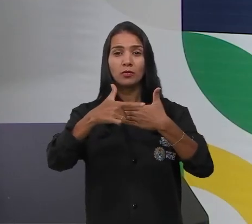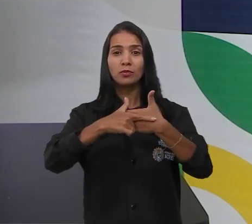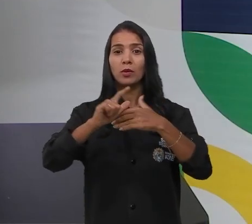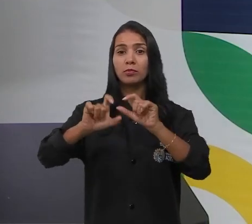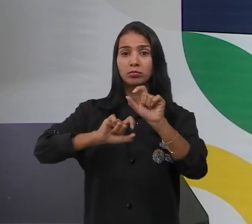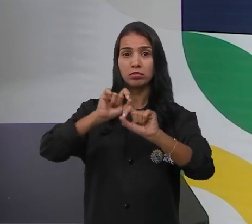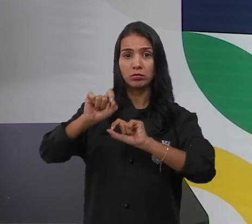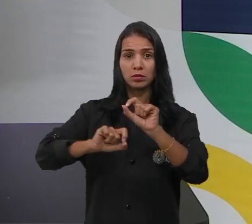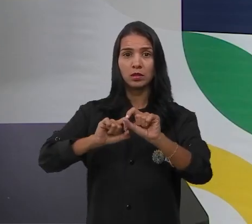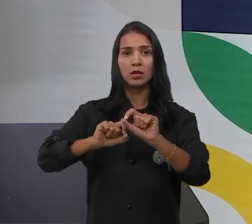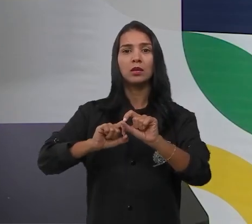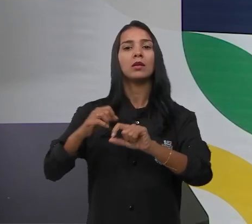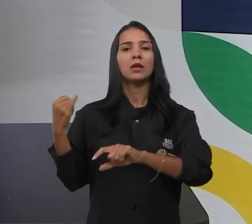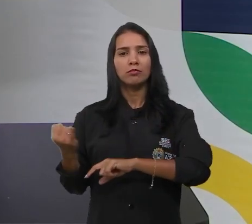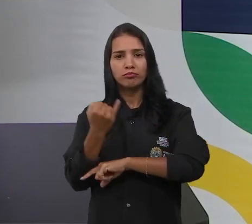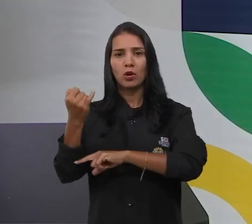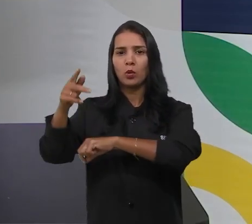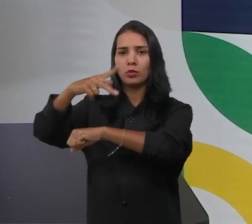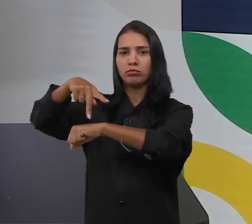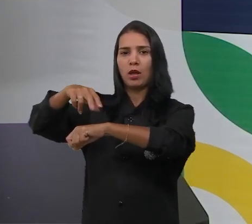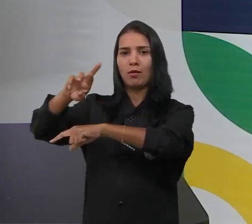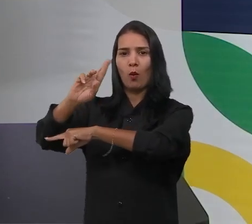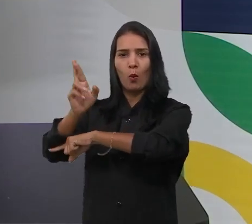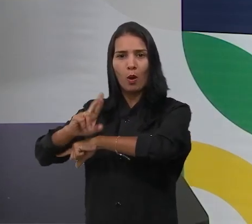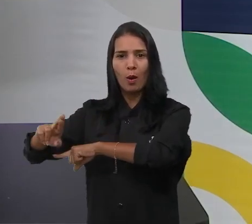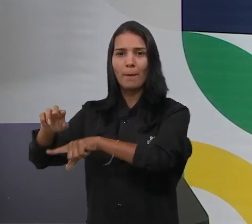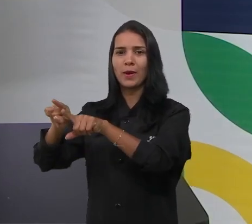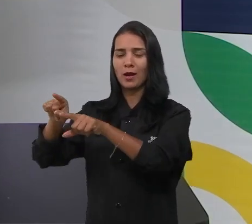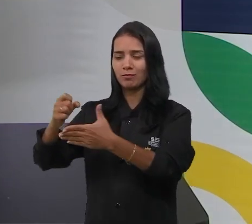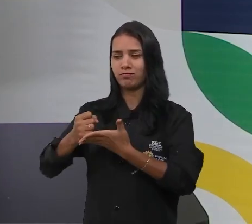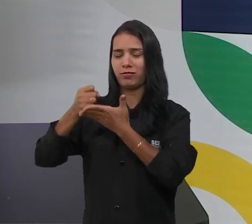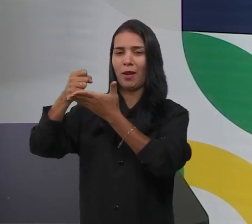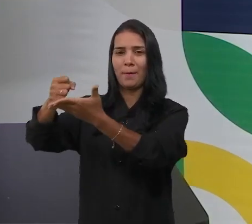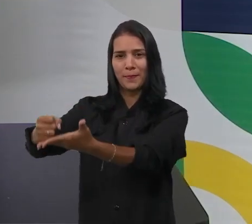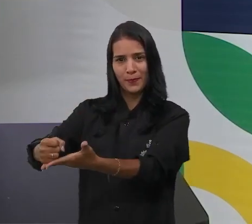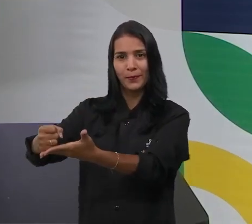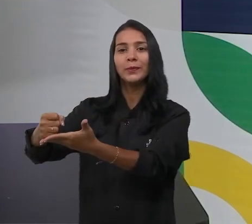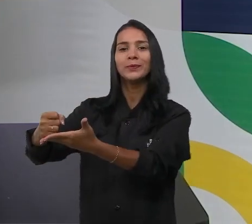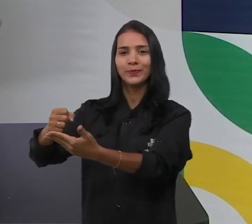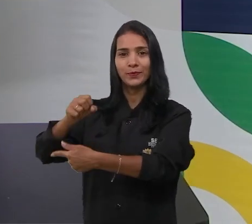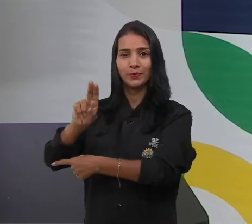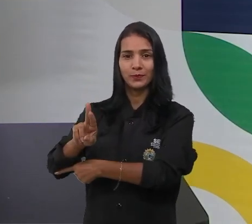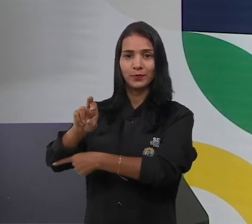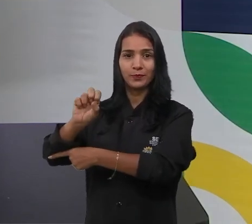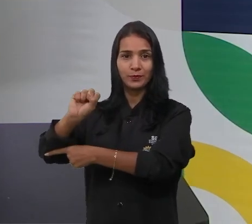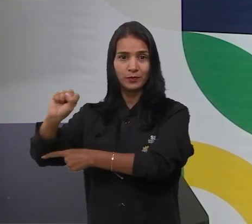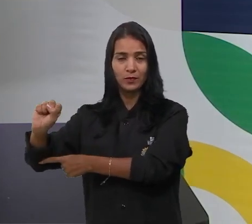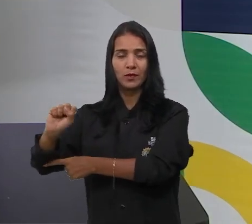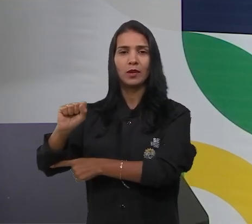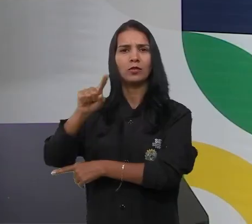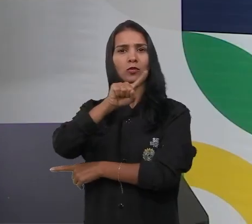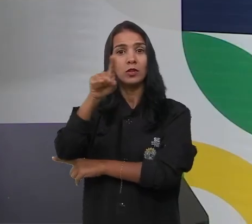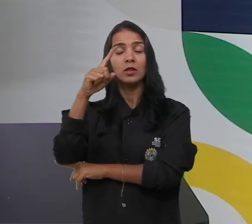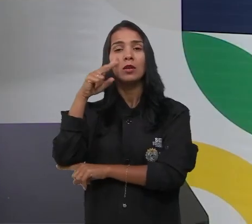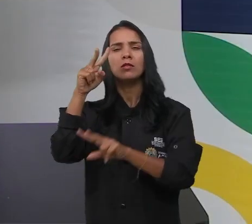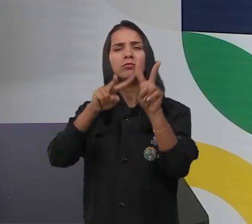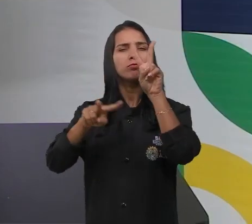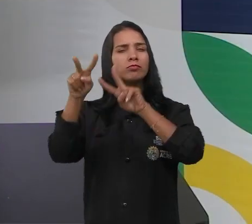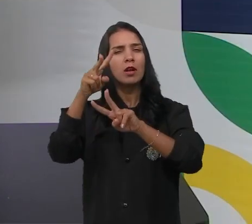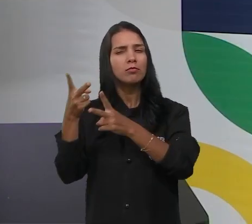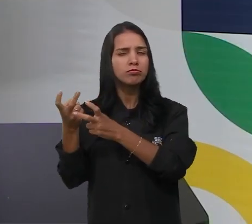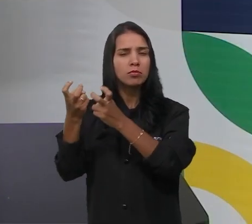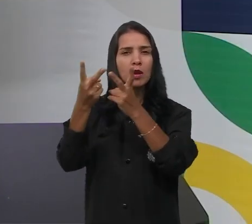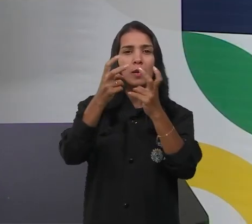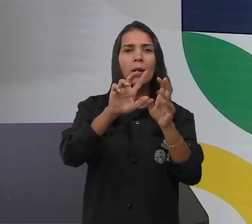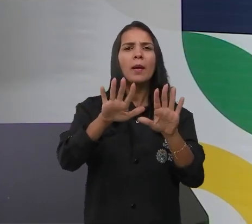importante da Rússia durante esse período. Ok? Então, visualizem. E, professora, esses países que